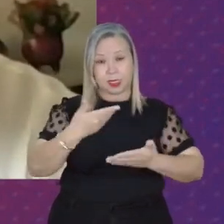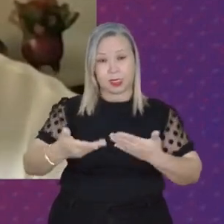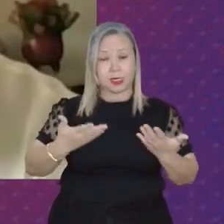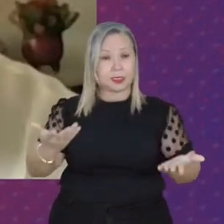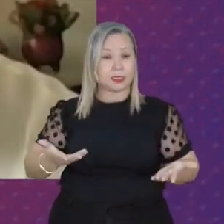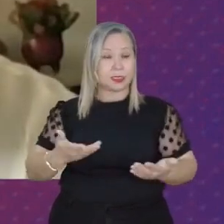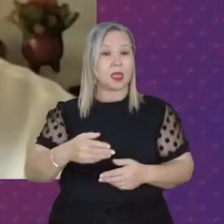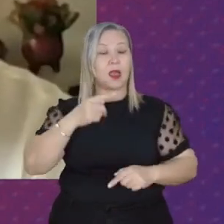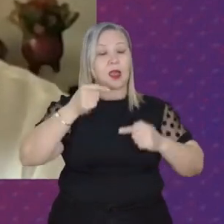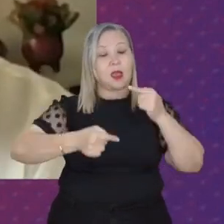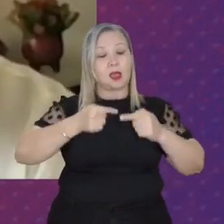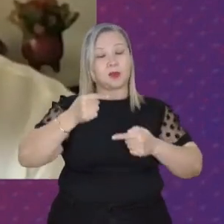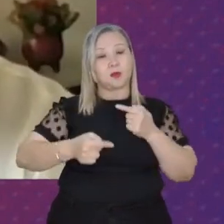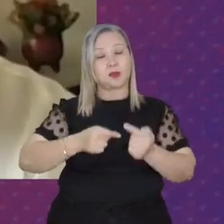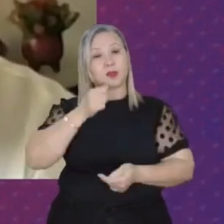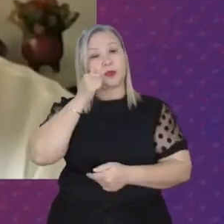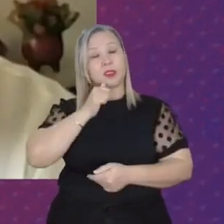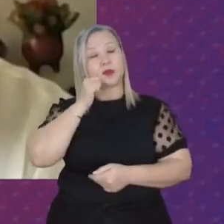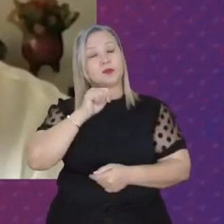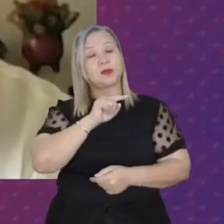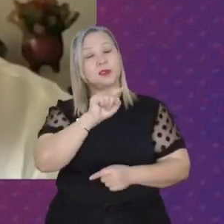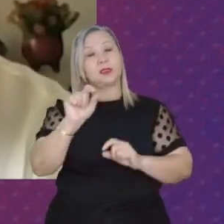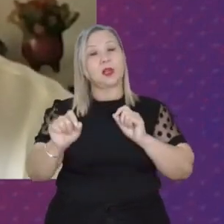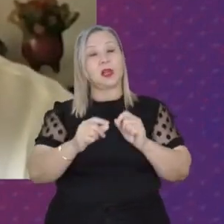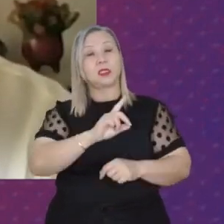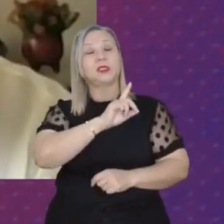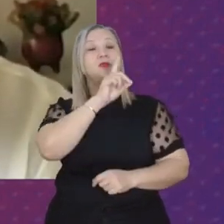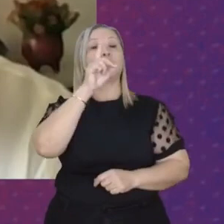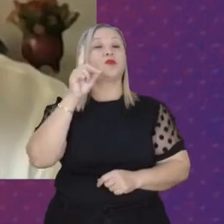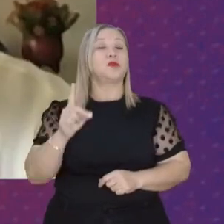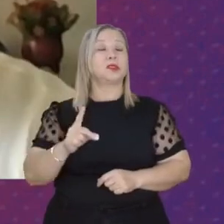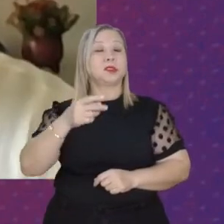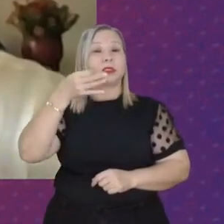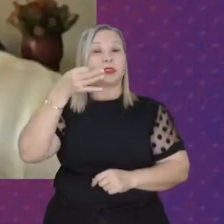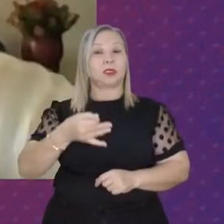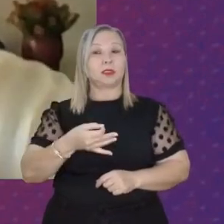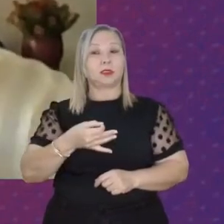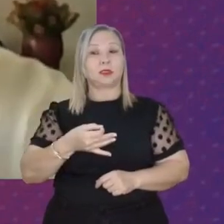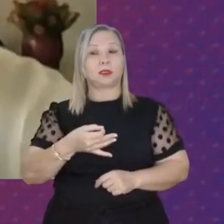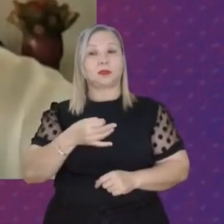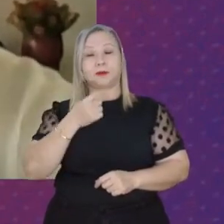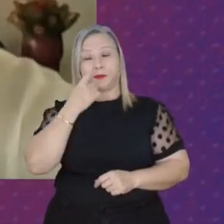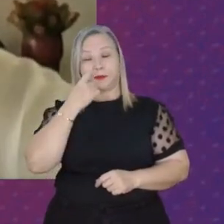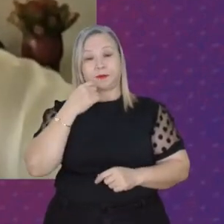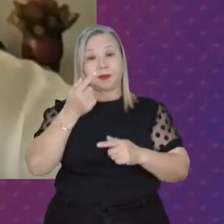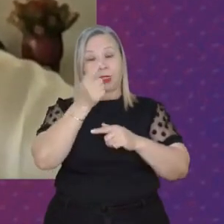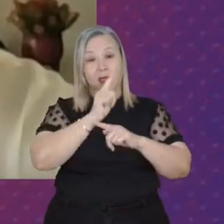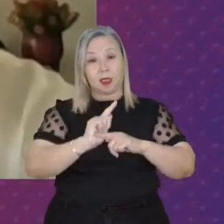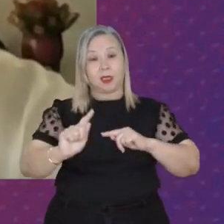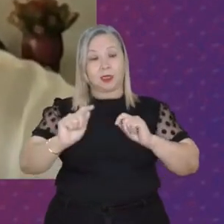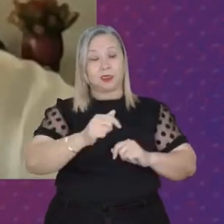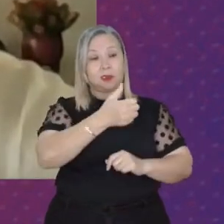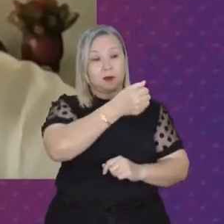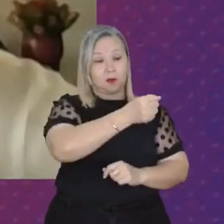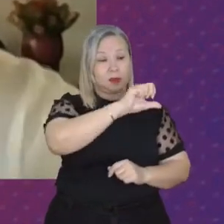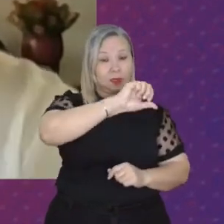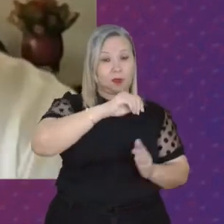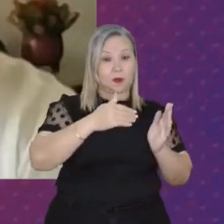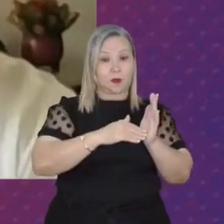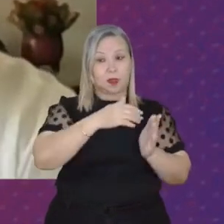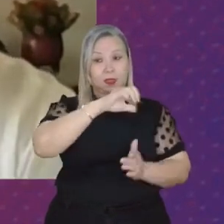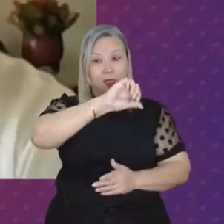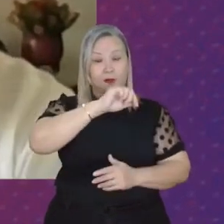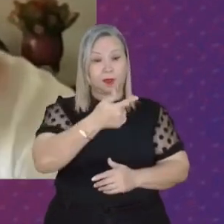às políticas para as mulheres, elas datam na gestão de 89 a 92,